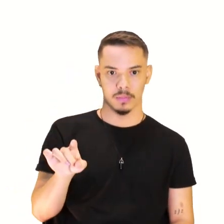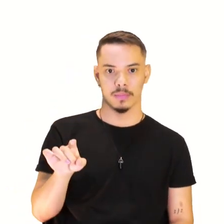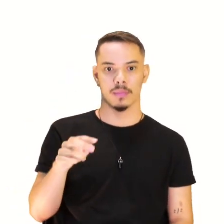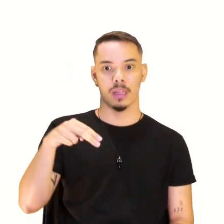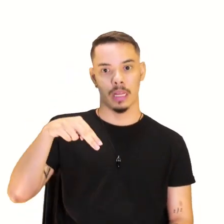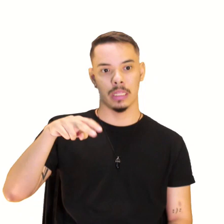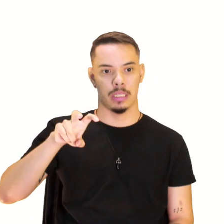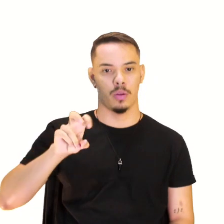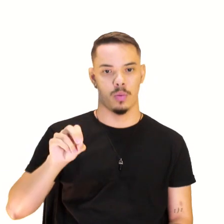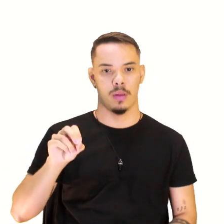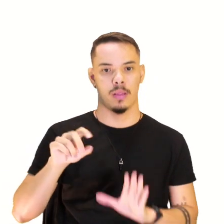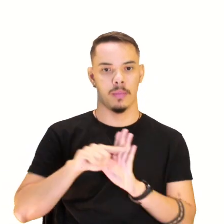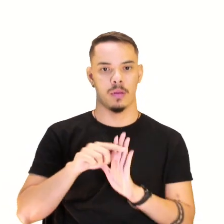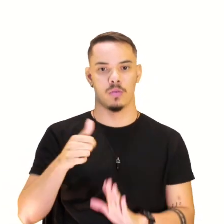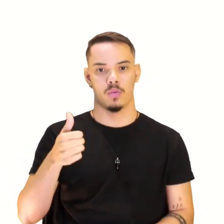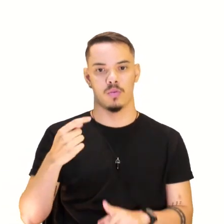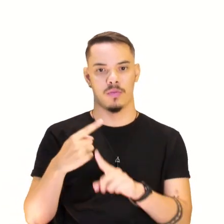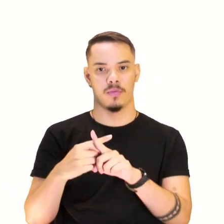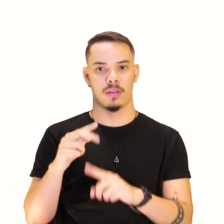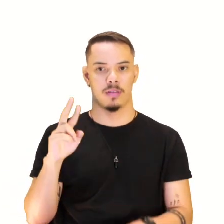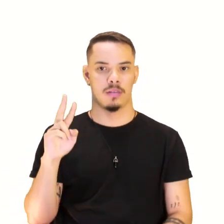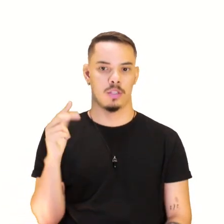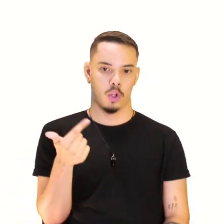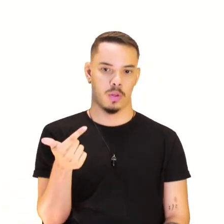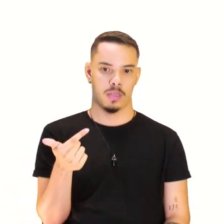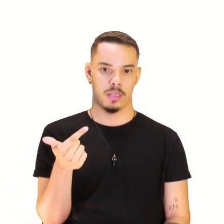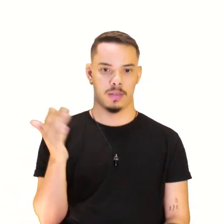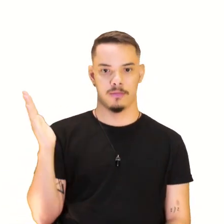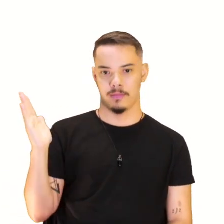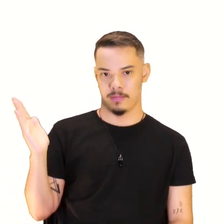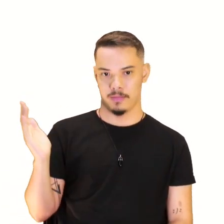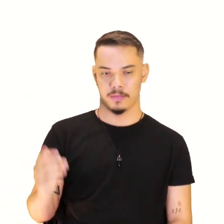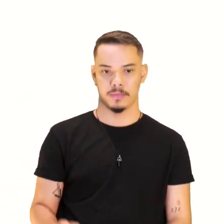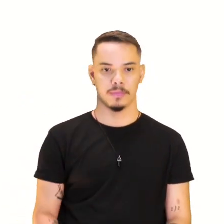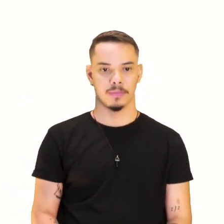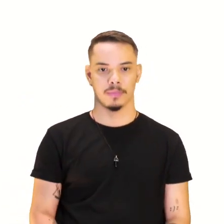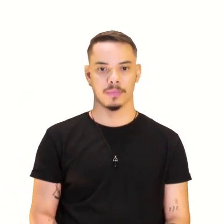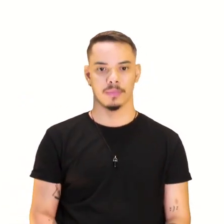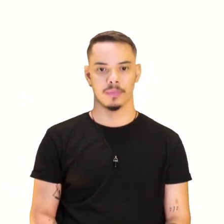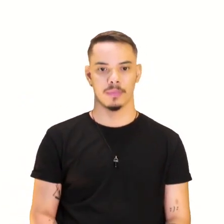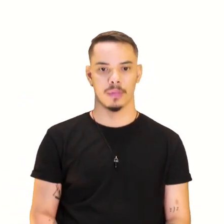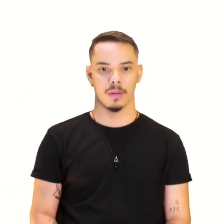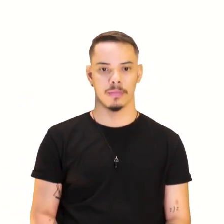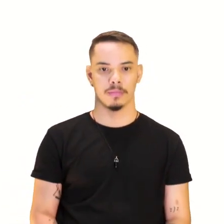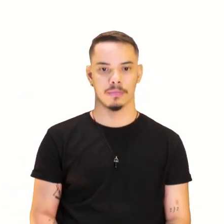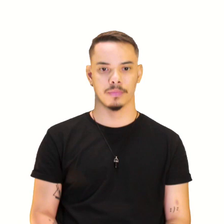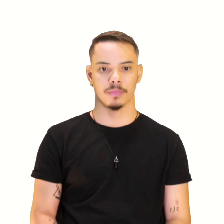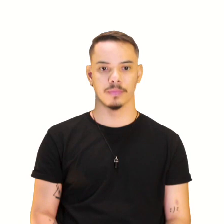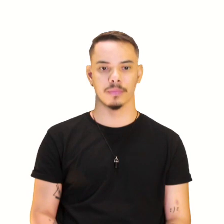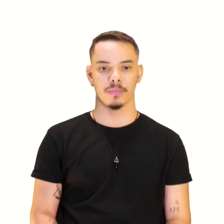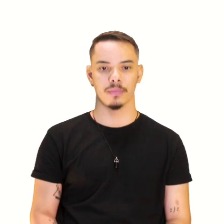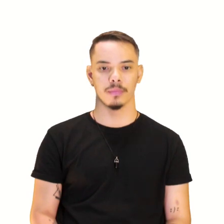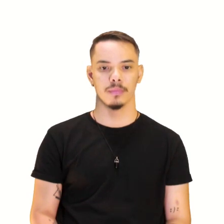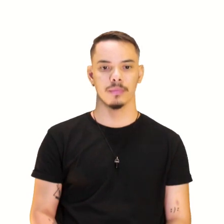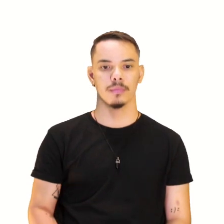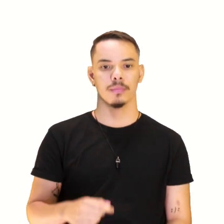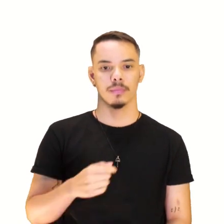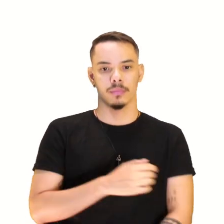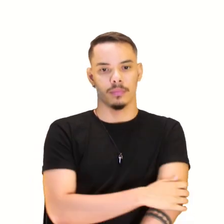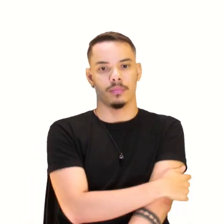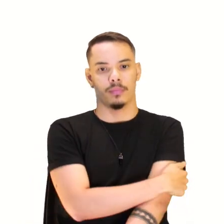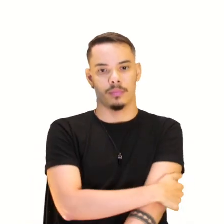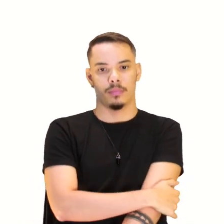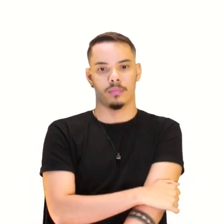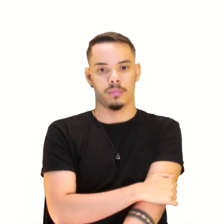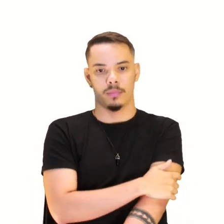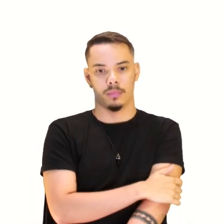50 menos 1 vezes a razão que é 2. Beleza? 50 menos 1, 49